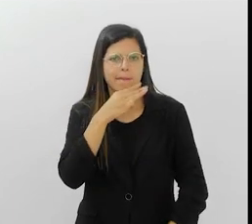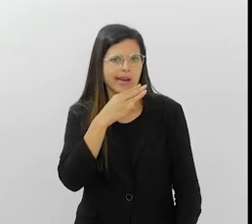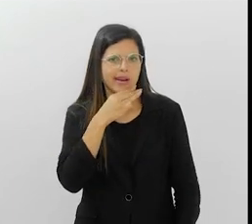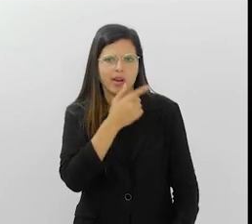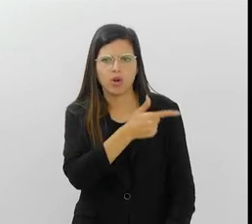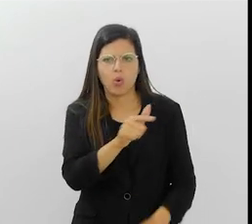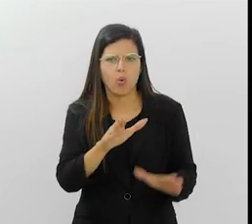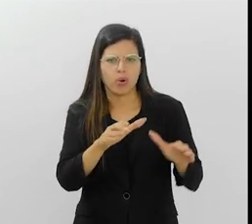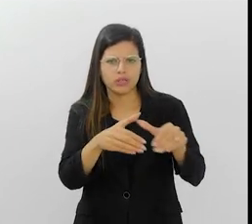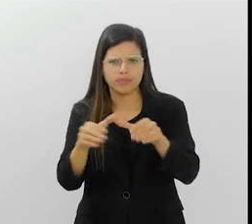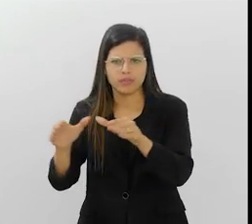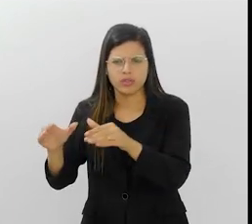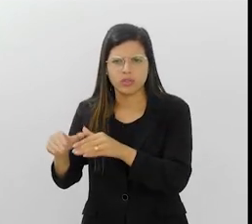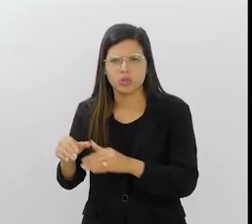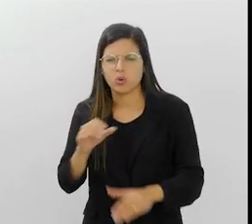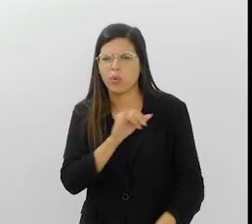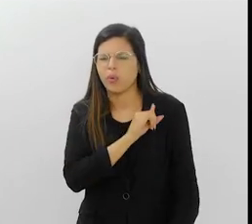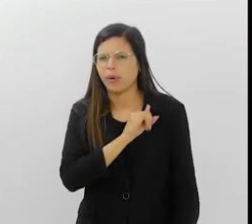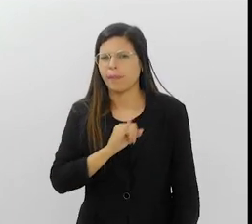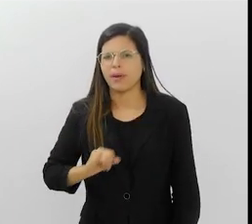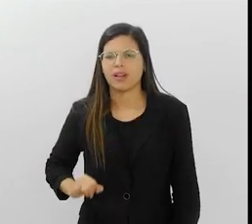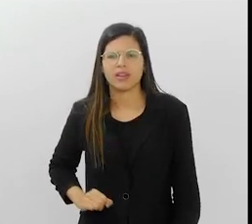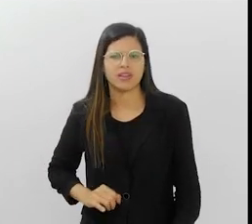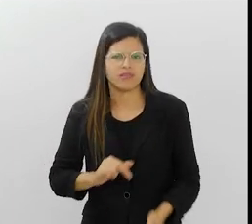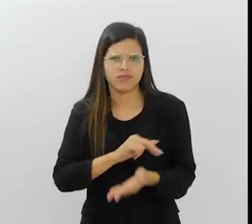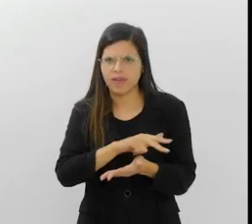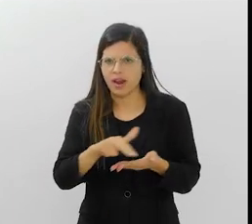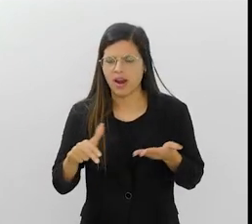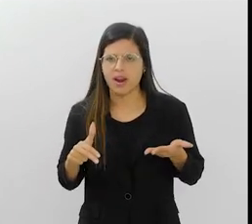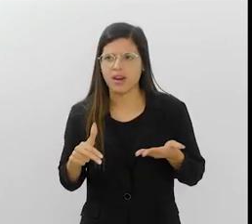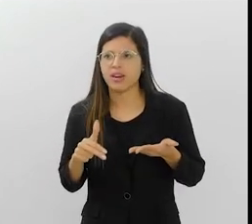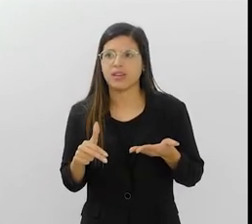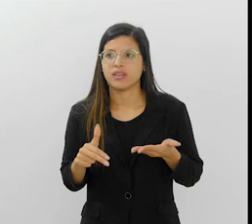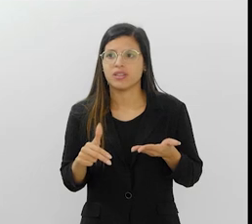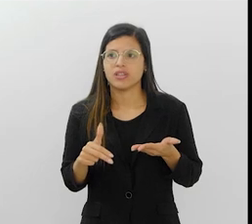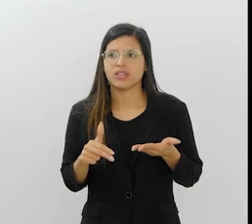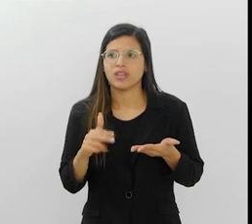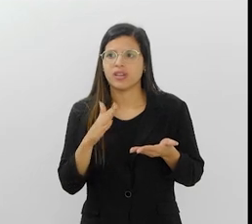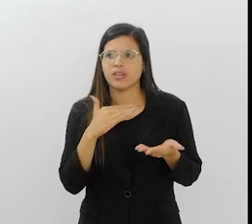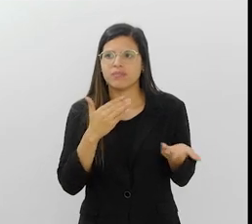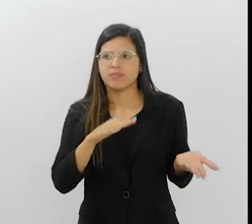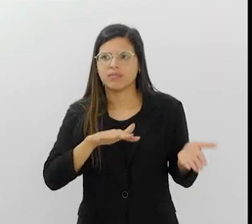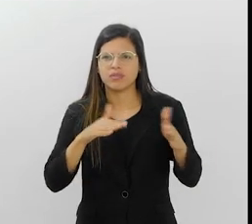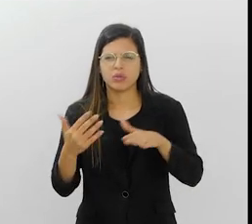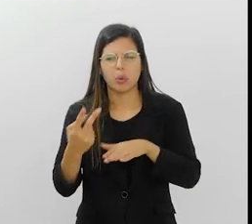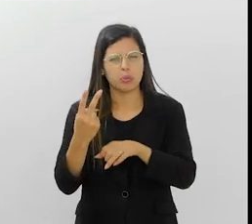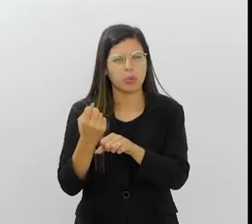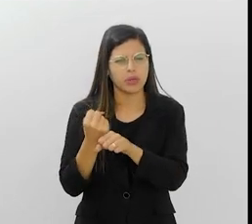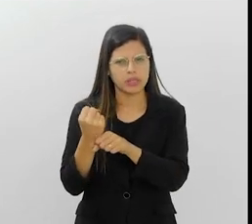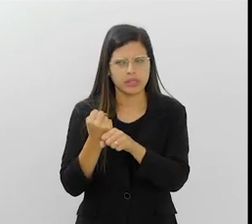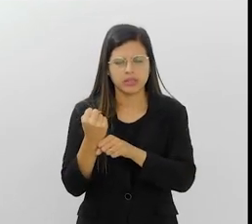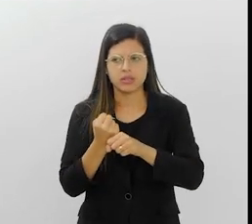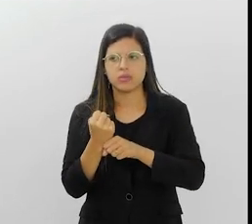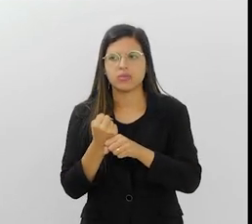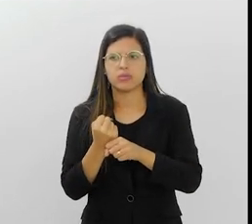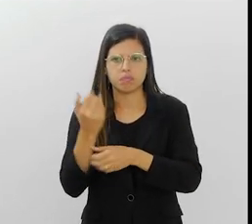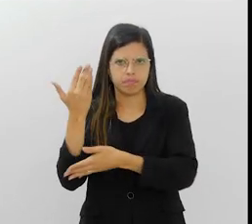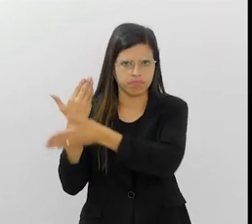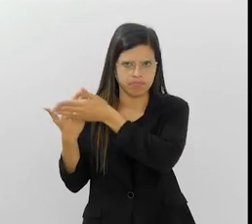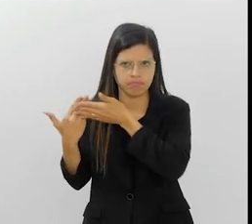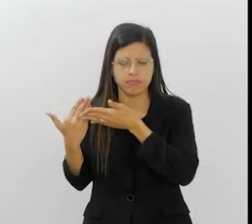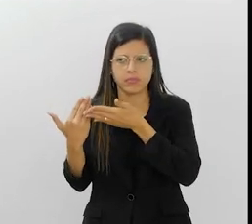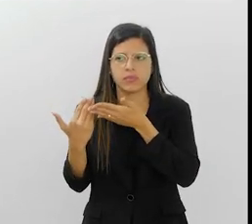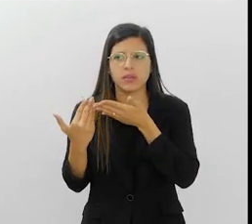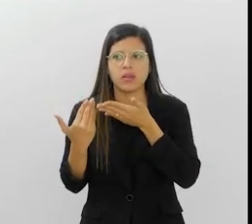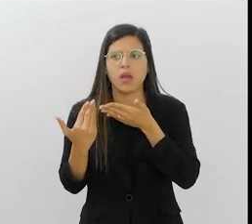várias outras escolas, Imperatriz, com Liberdade e Liberdade. E o Max faleceu, deve ter uns 2 anos.